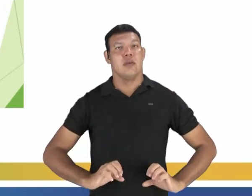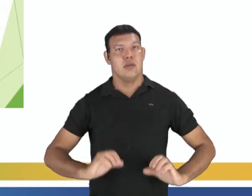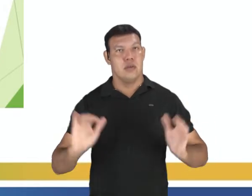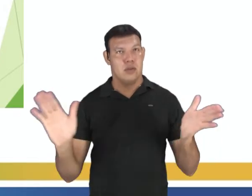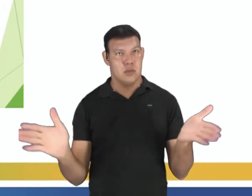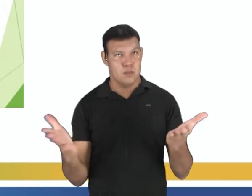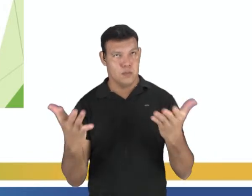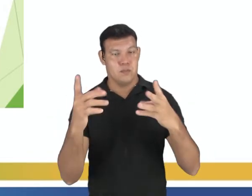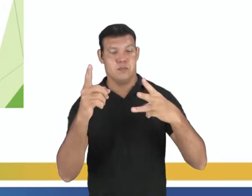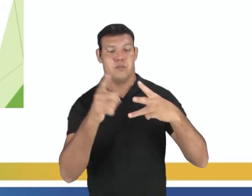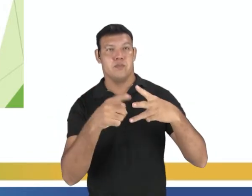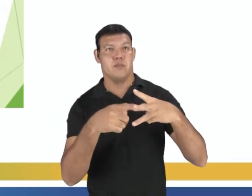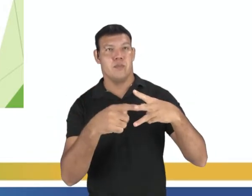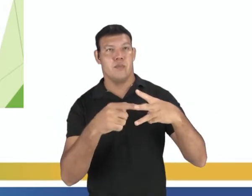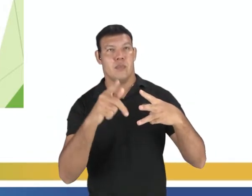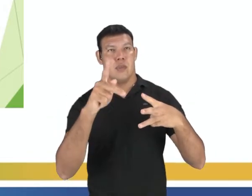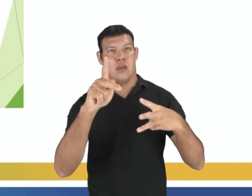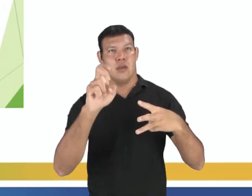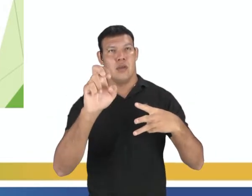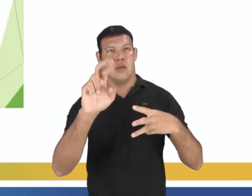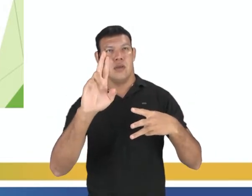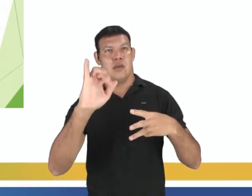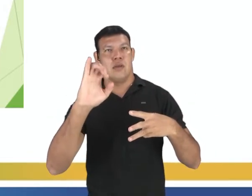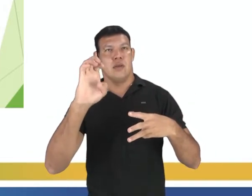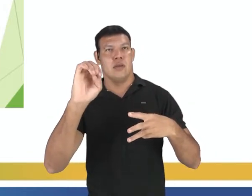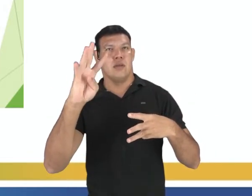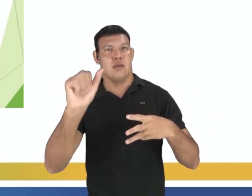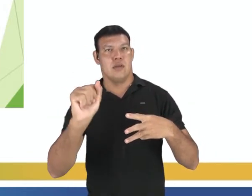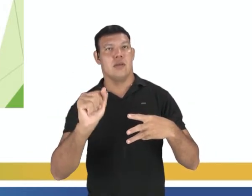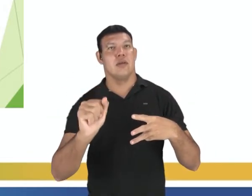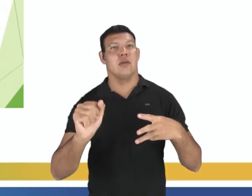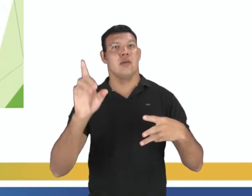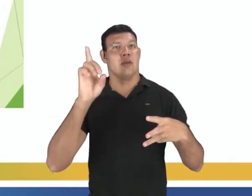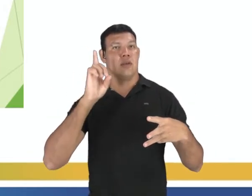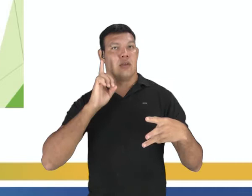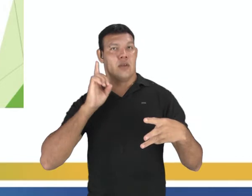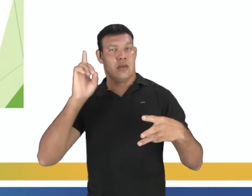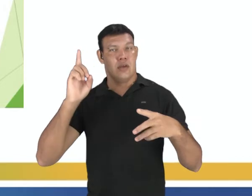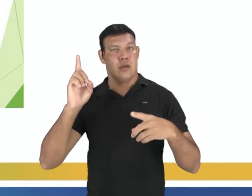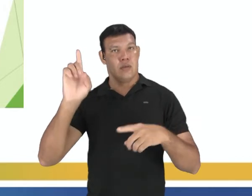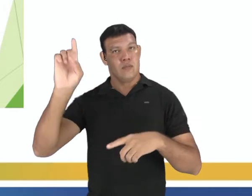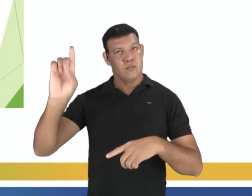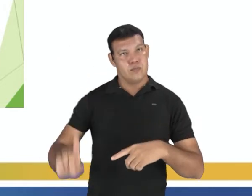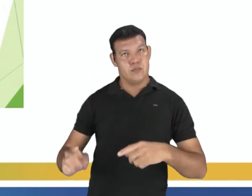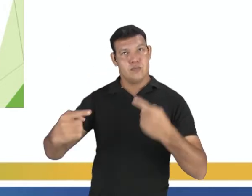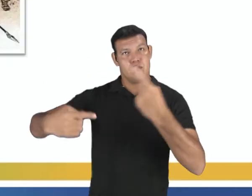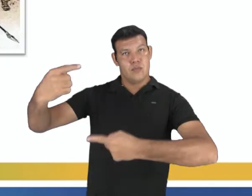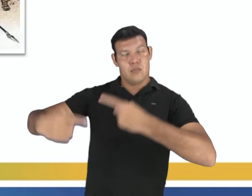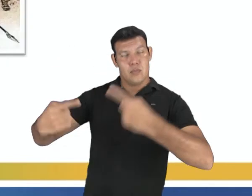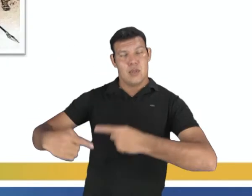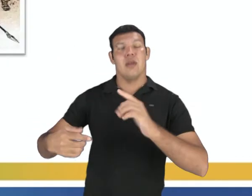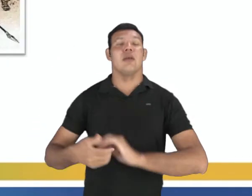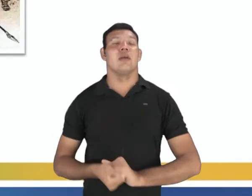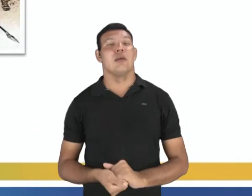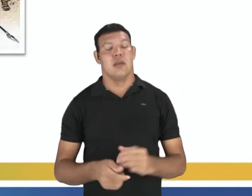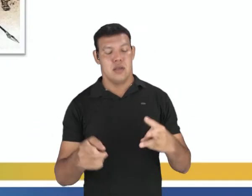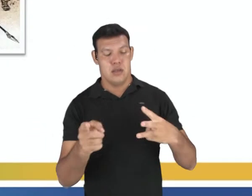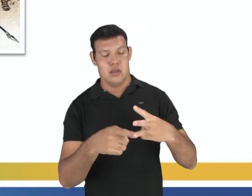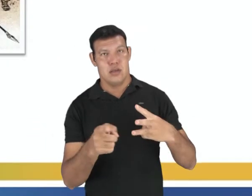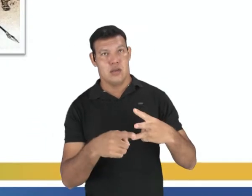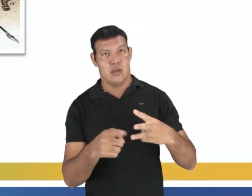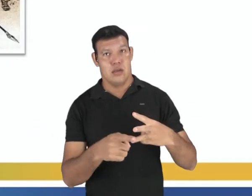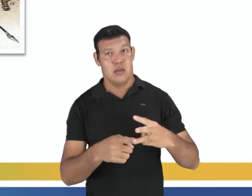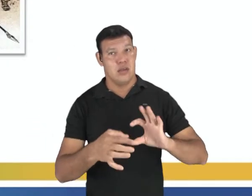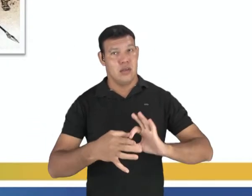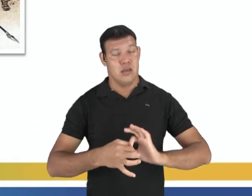comércio das cidades, e os ilhotas, que eram proprietários dos estados e presos, aí explorados então pelos cidadãos, tá? Aí só para a